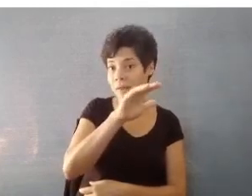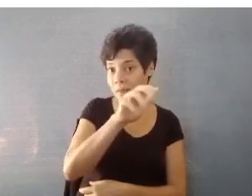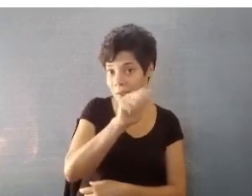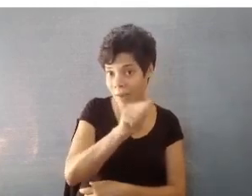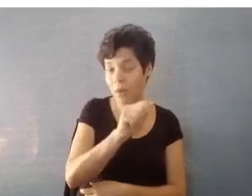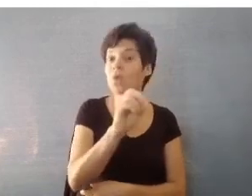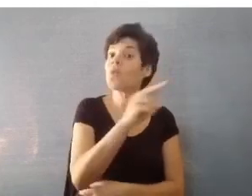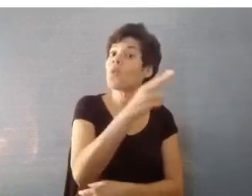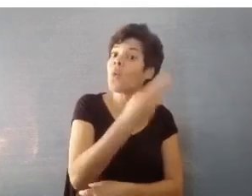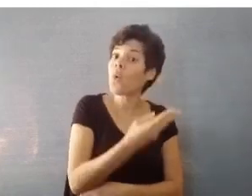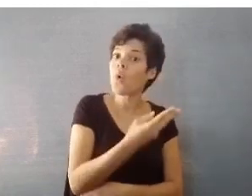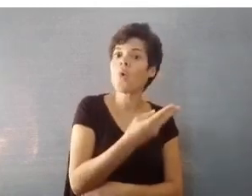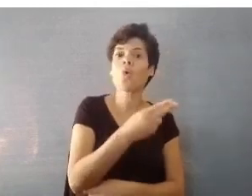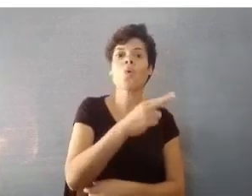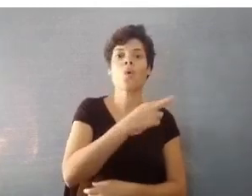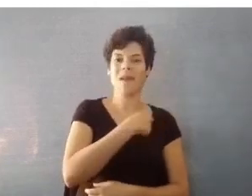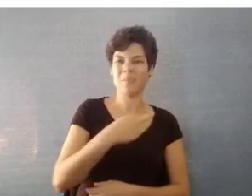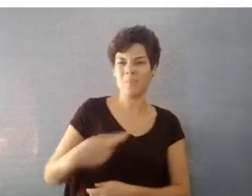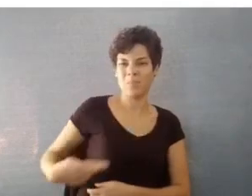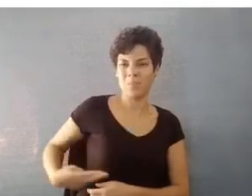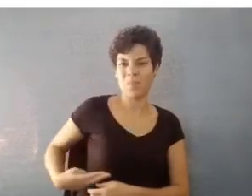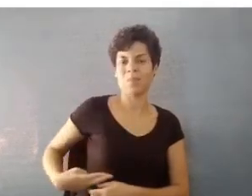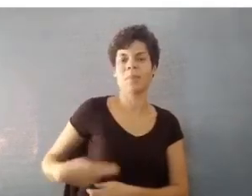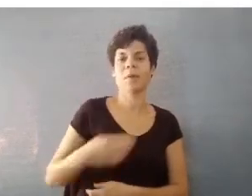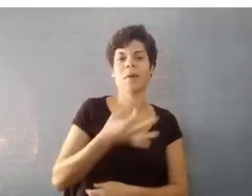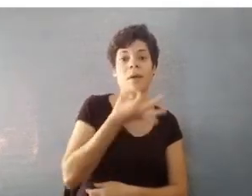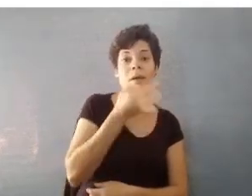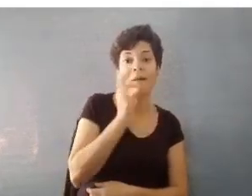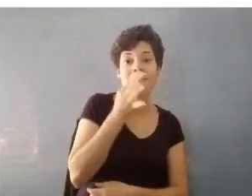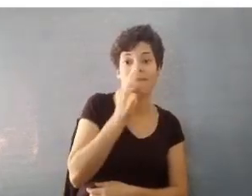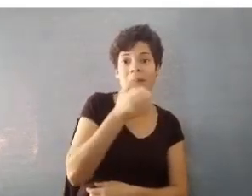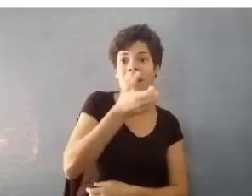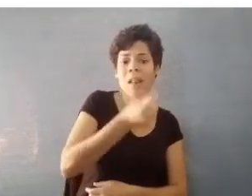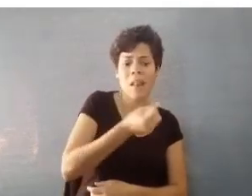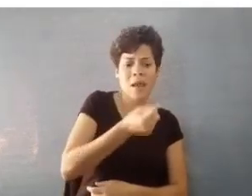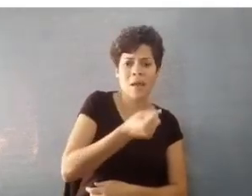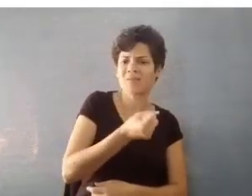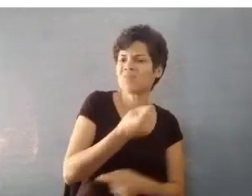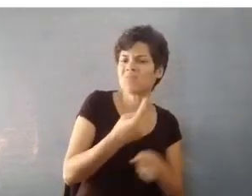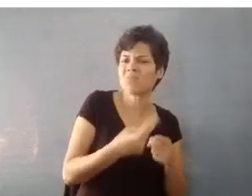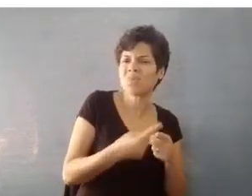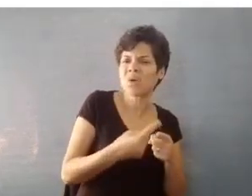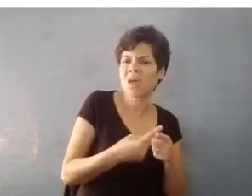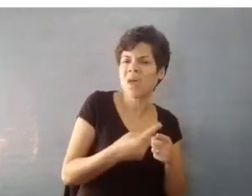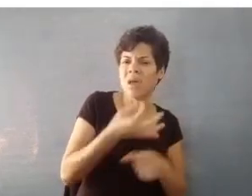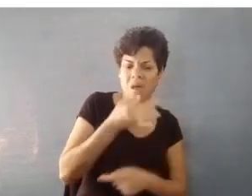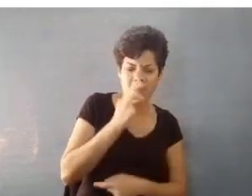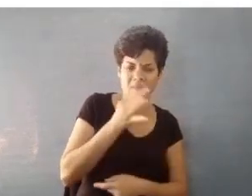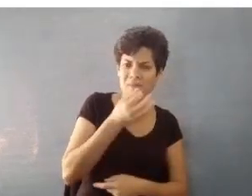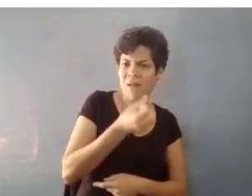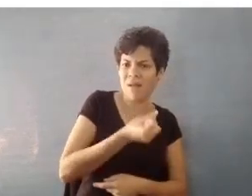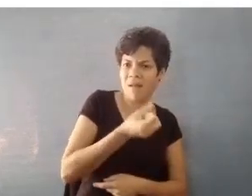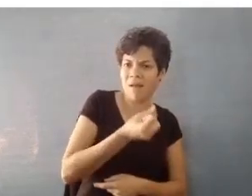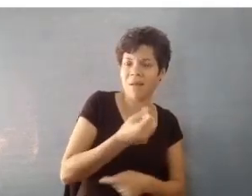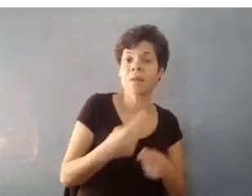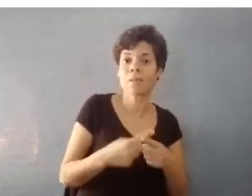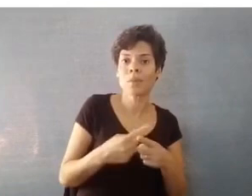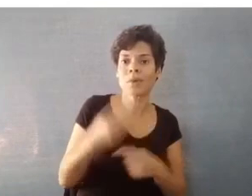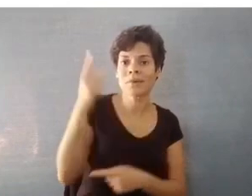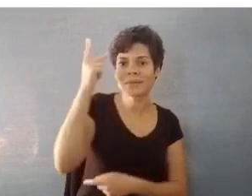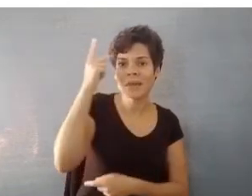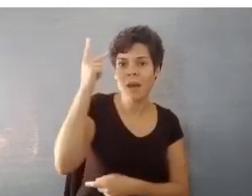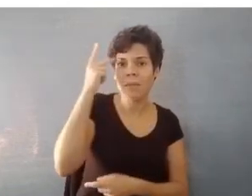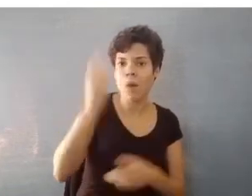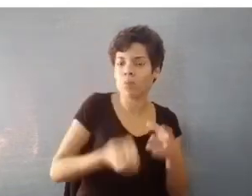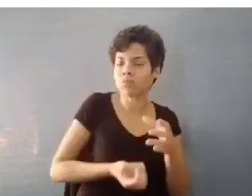Por que República do Café com Leite? Porque São Paulo era um grande produtor